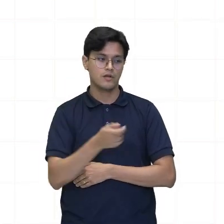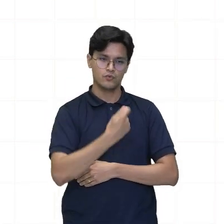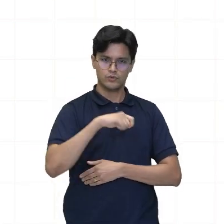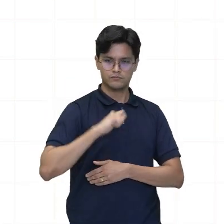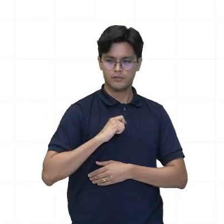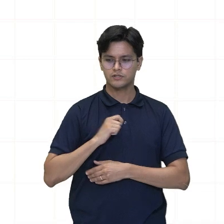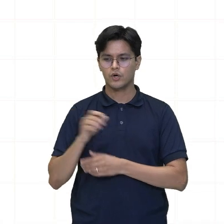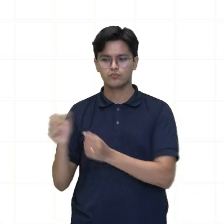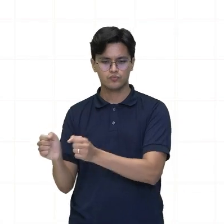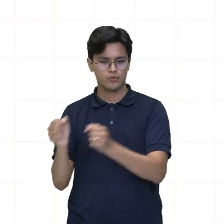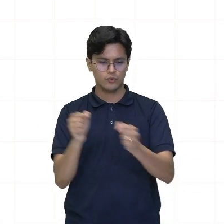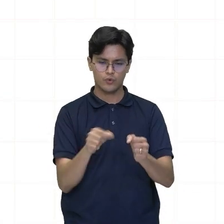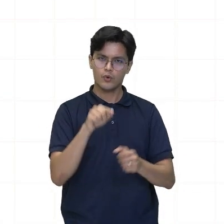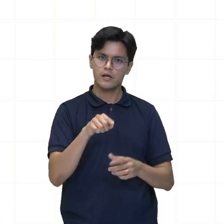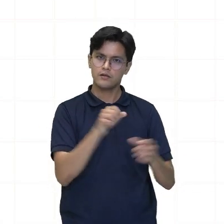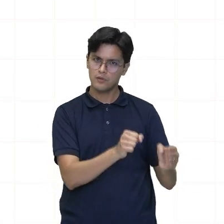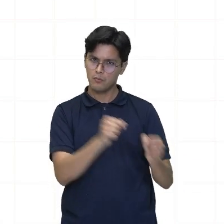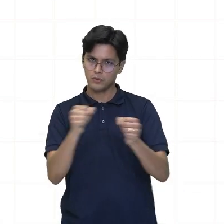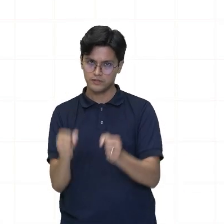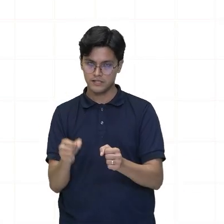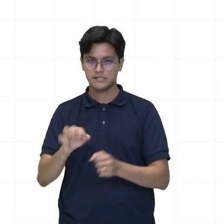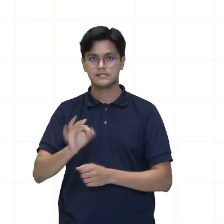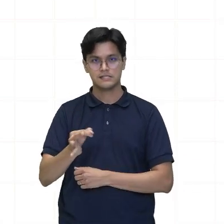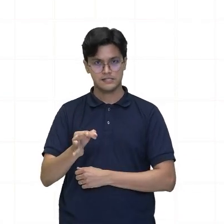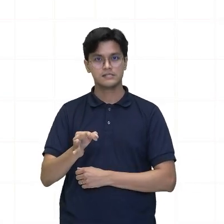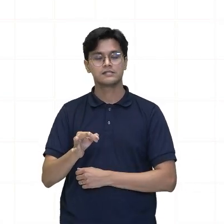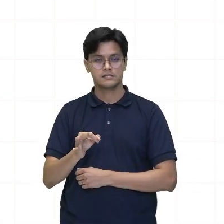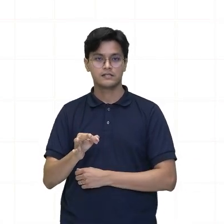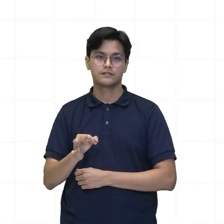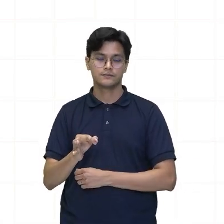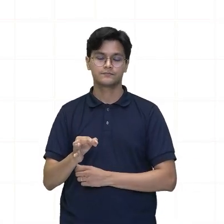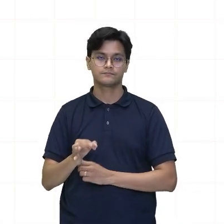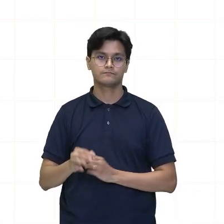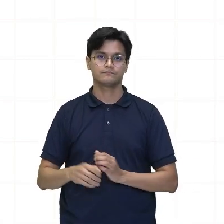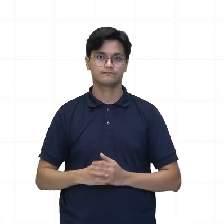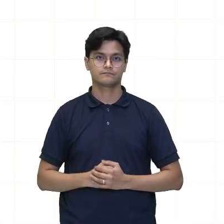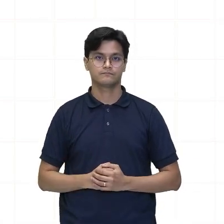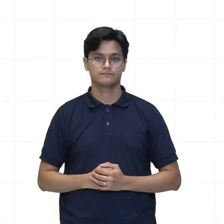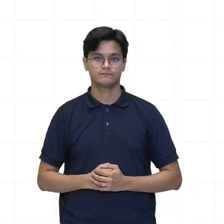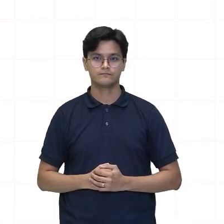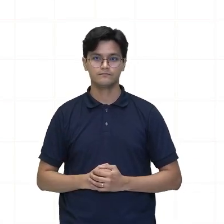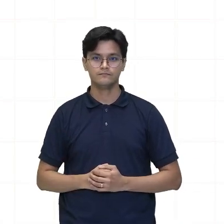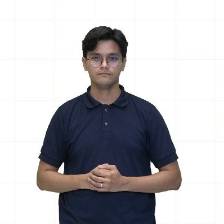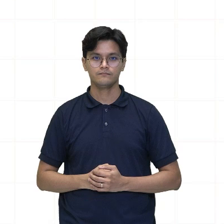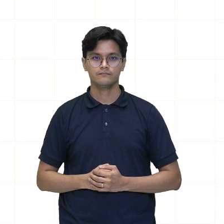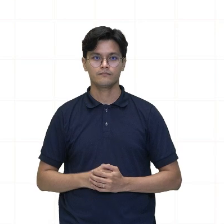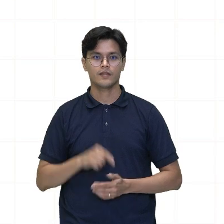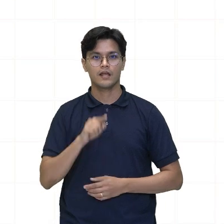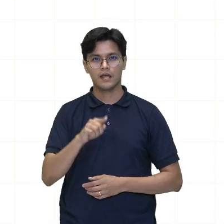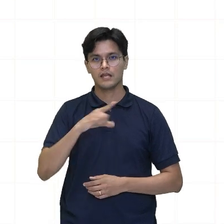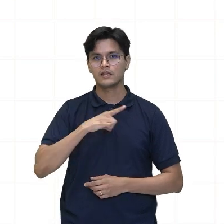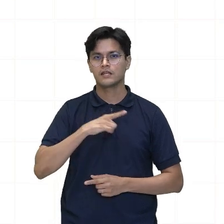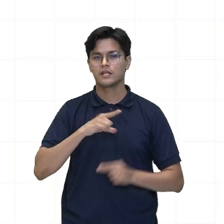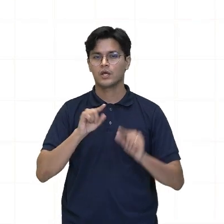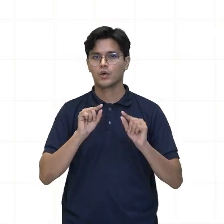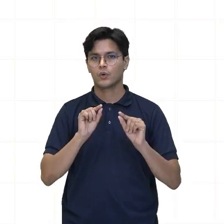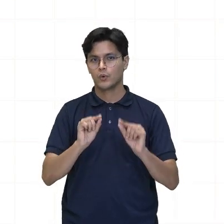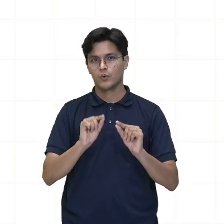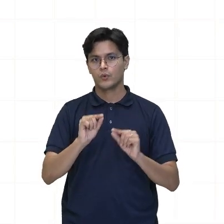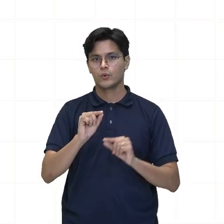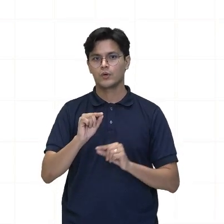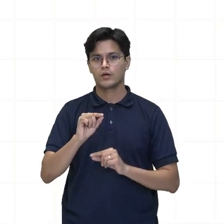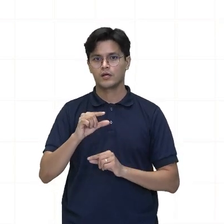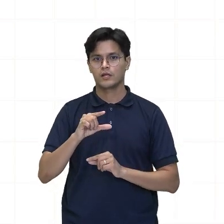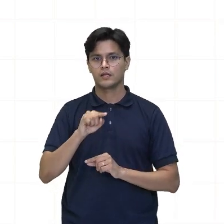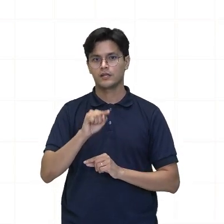outro irmão do Atahualpa, que ele foi colocado no poder, era Manco Inca e